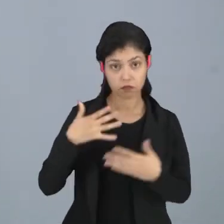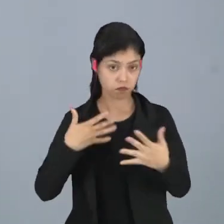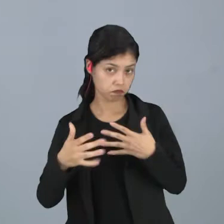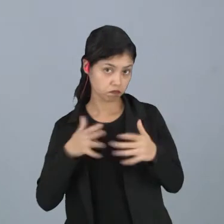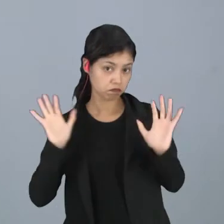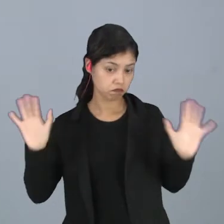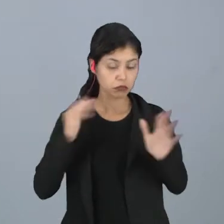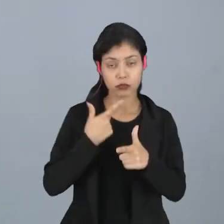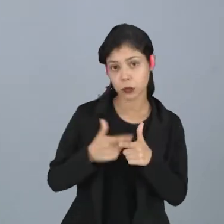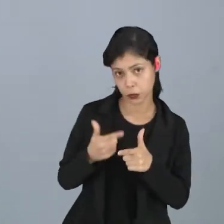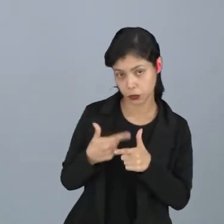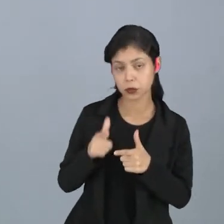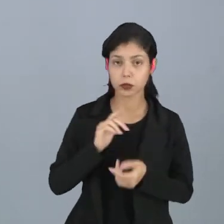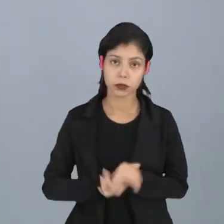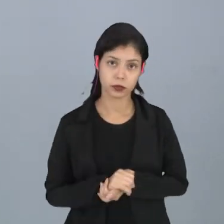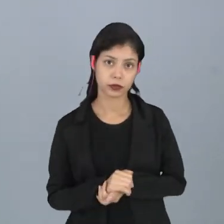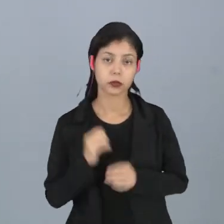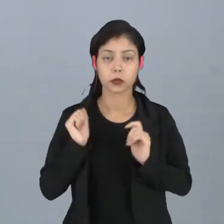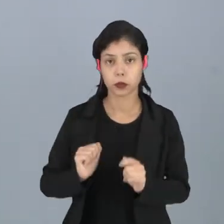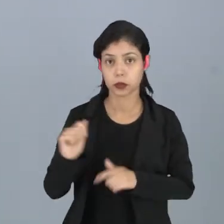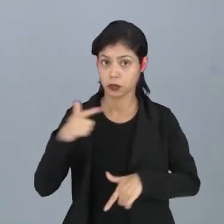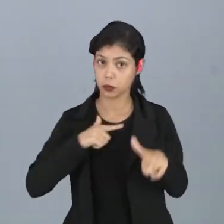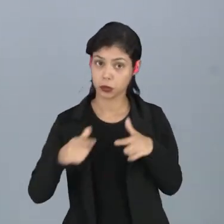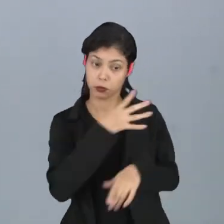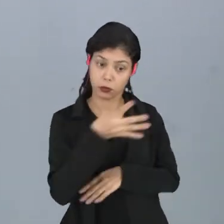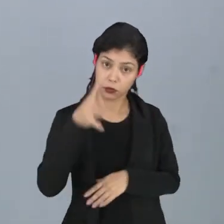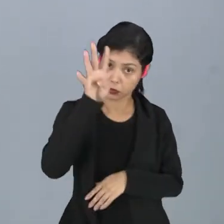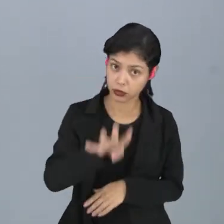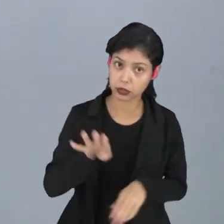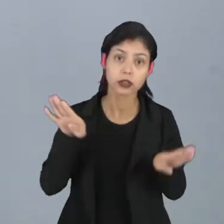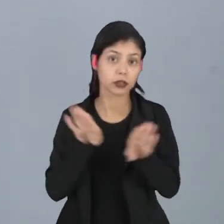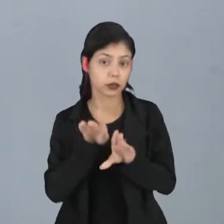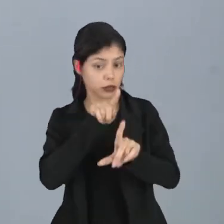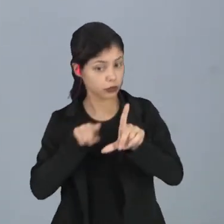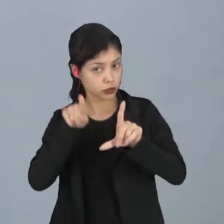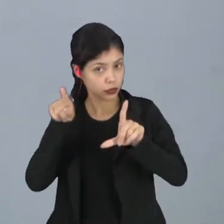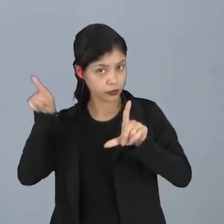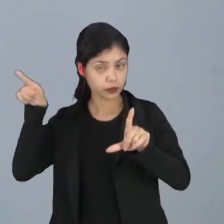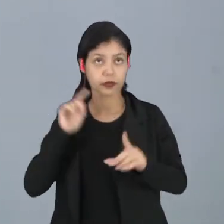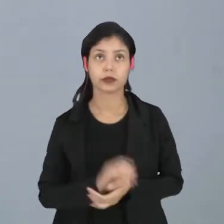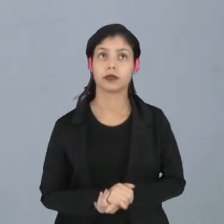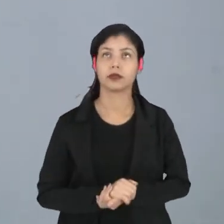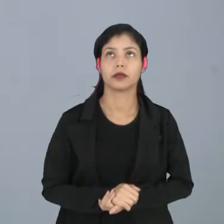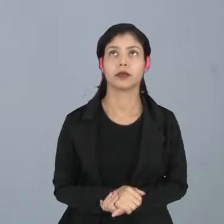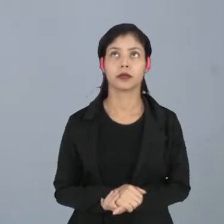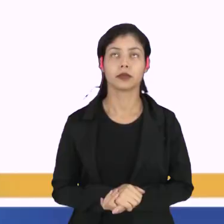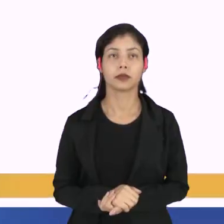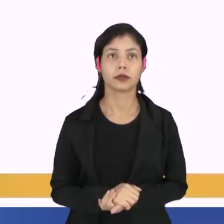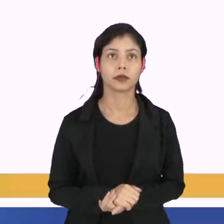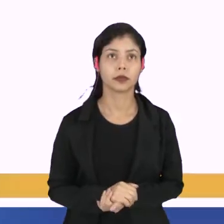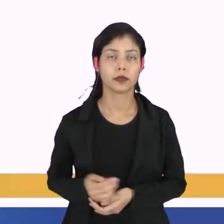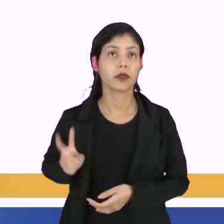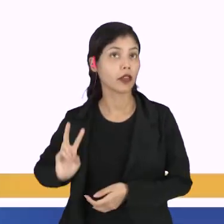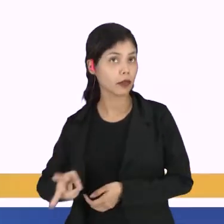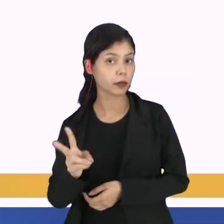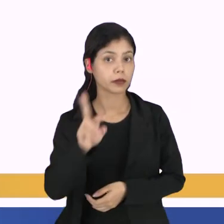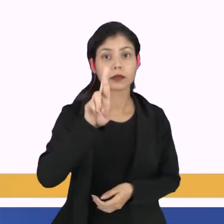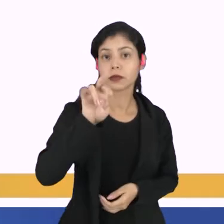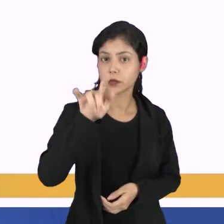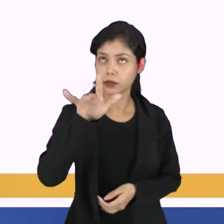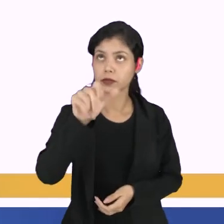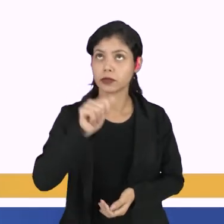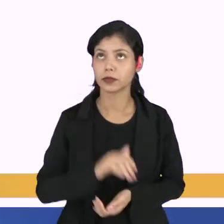da situação, que aí pode trabalhar tanto a tabela quanto os gráficos. A frequência